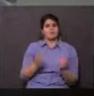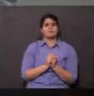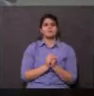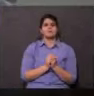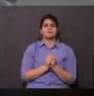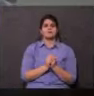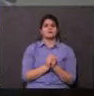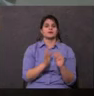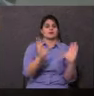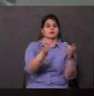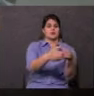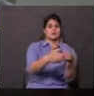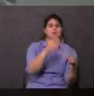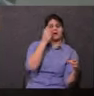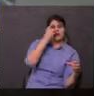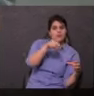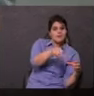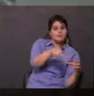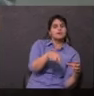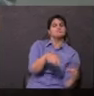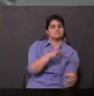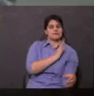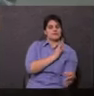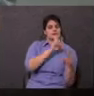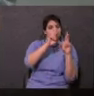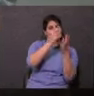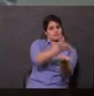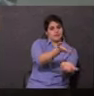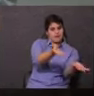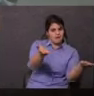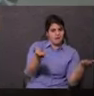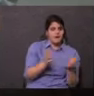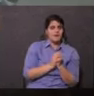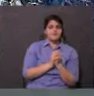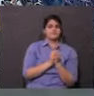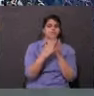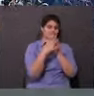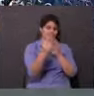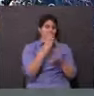Liebe deutsch sprechende Pilger, der Herr sei mit euch.